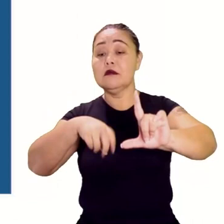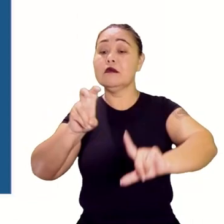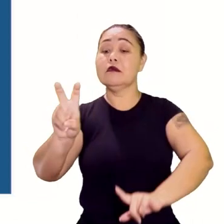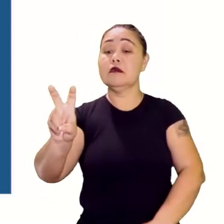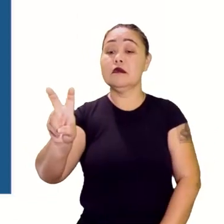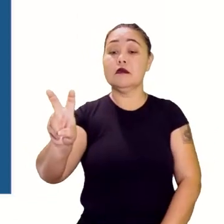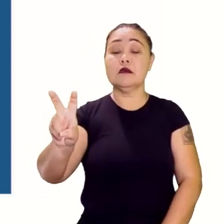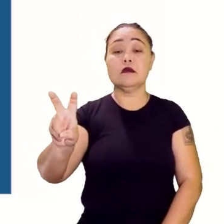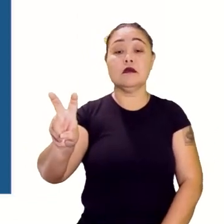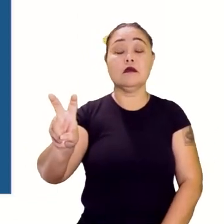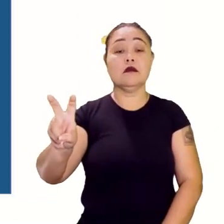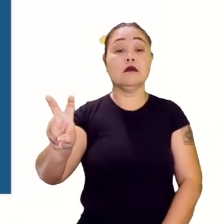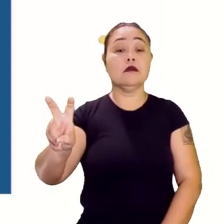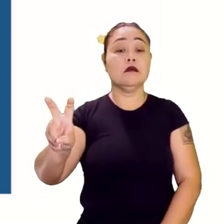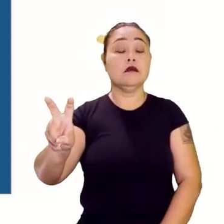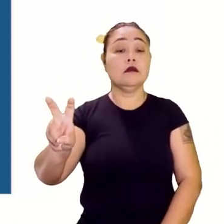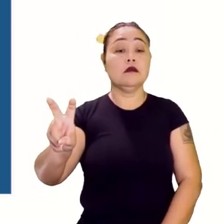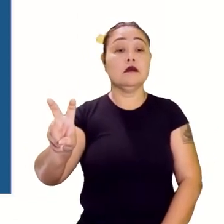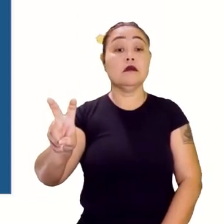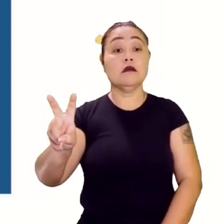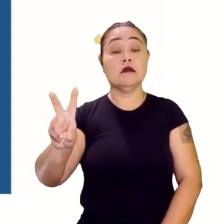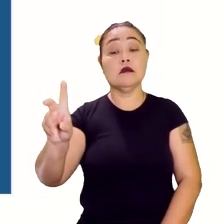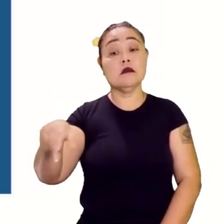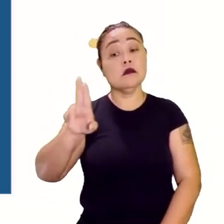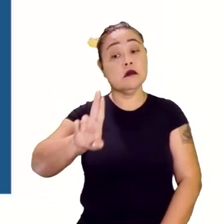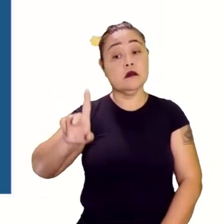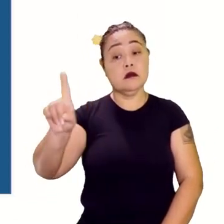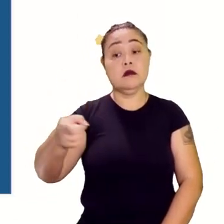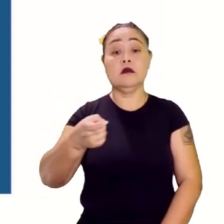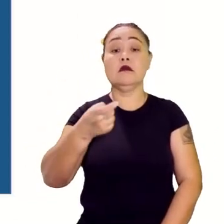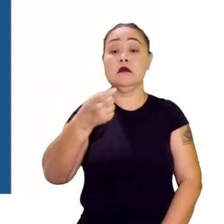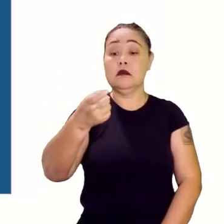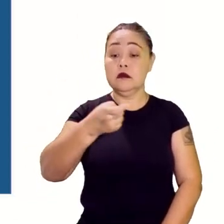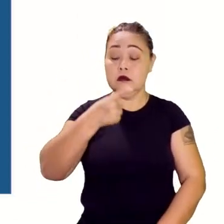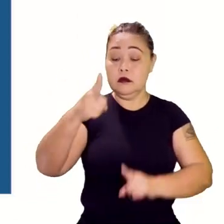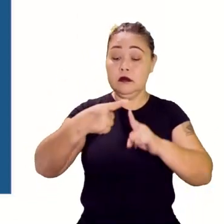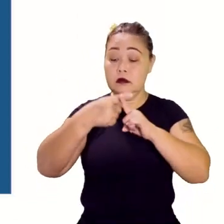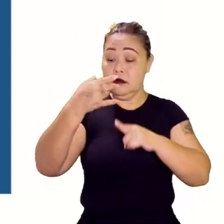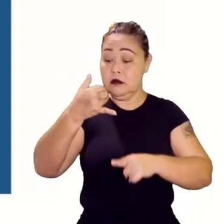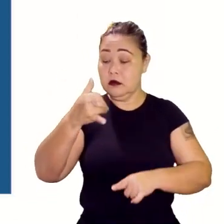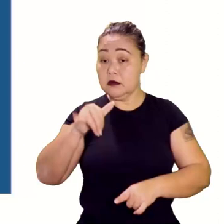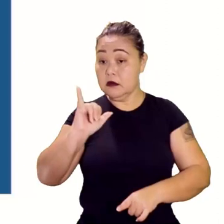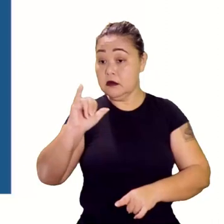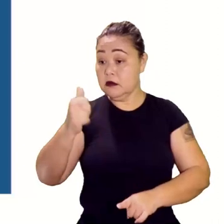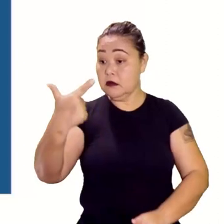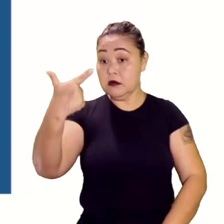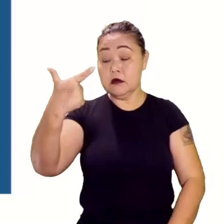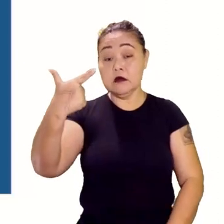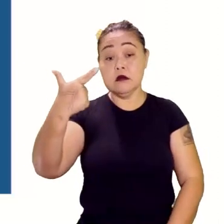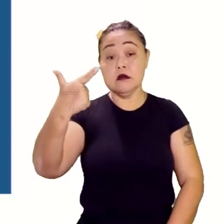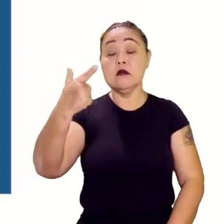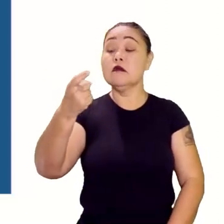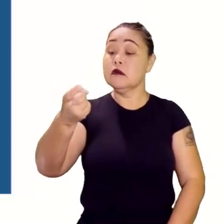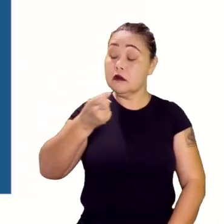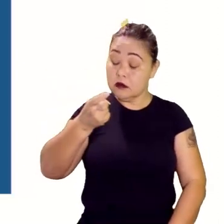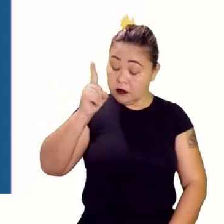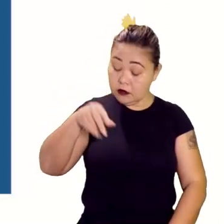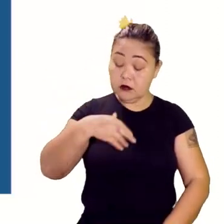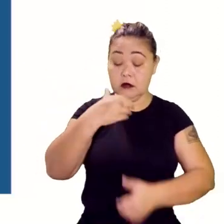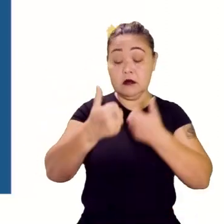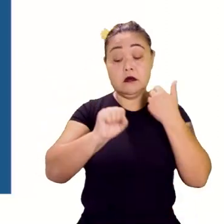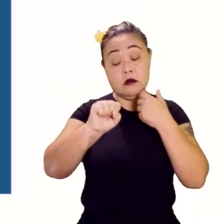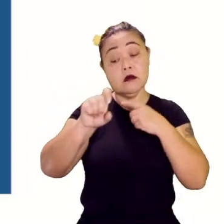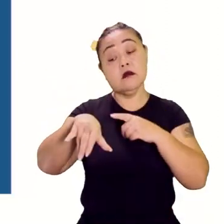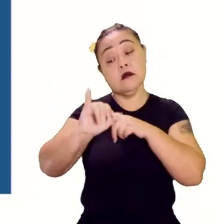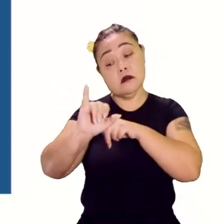vale 5. Então agora eu quero aplicar aqui x vezes y ao quadrado. Quem é o meu x?